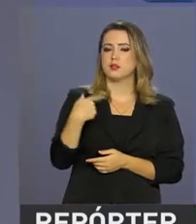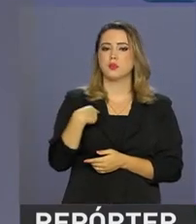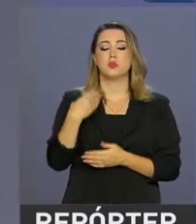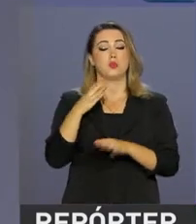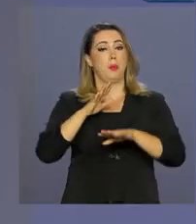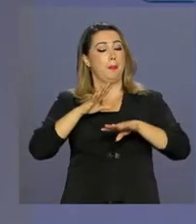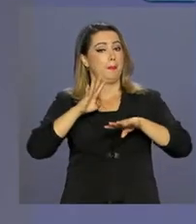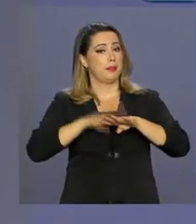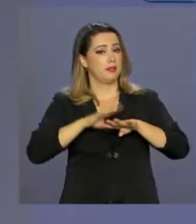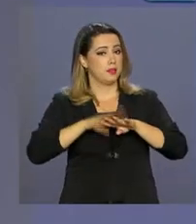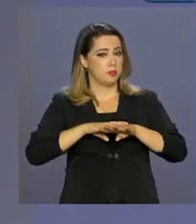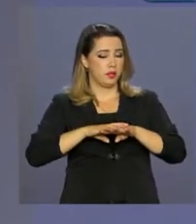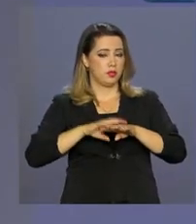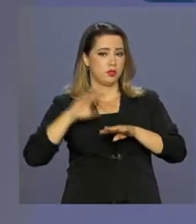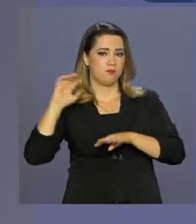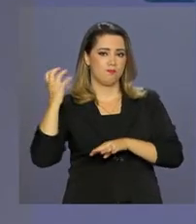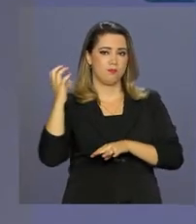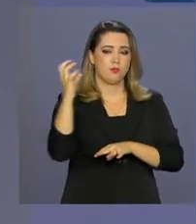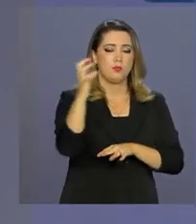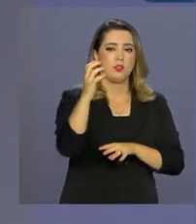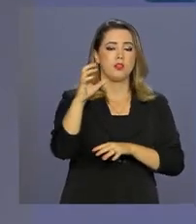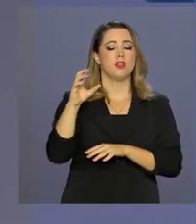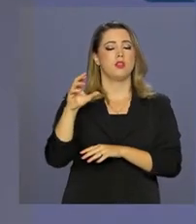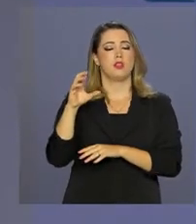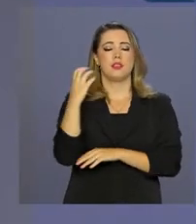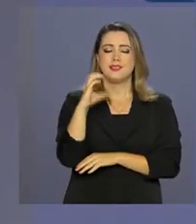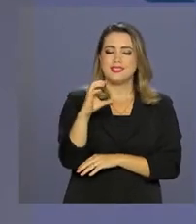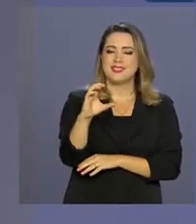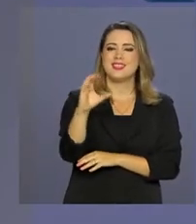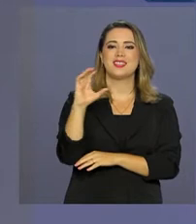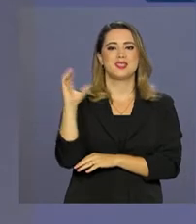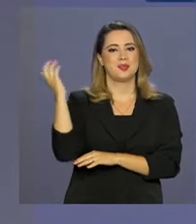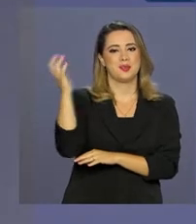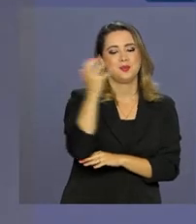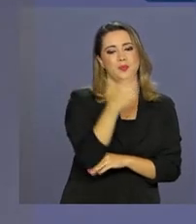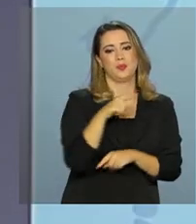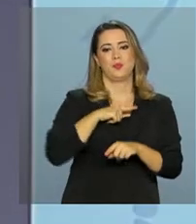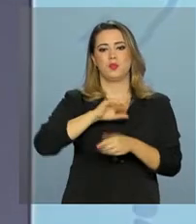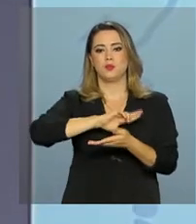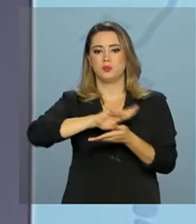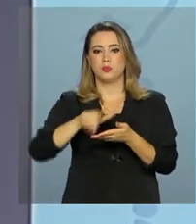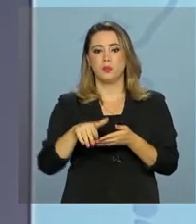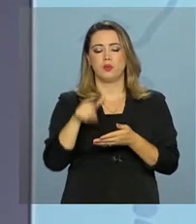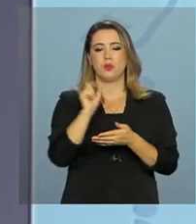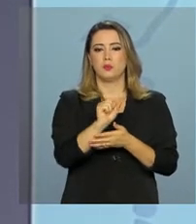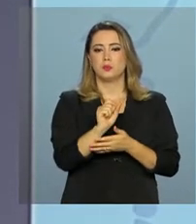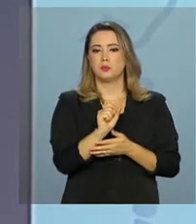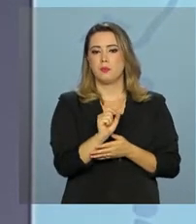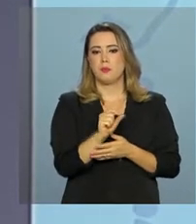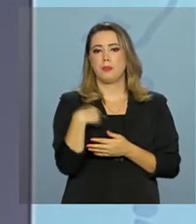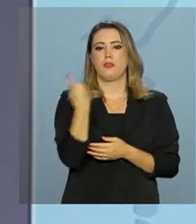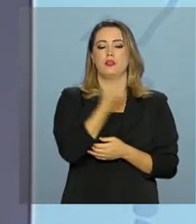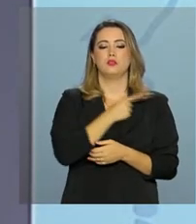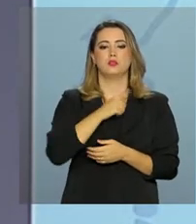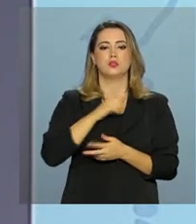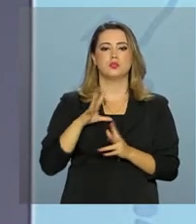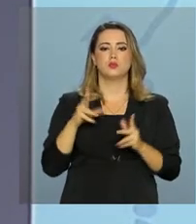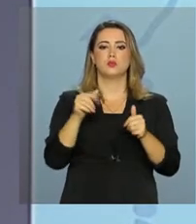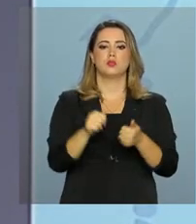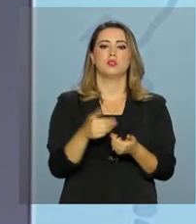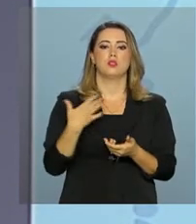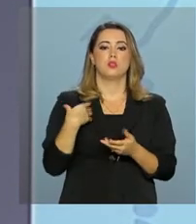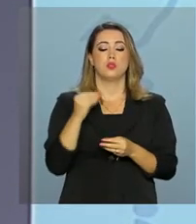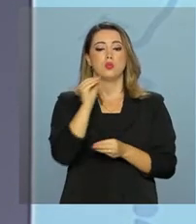matemática e ciências da natureza, que envolve química, biologia e física. Nós tivemos um total